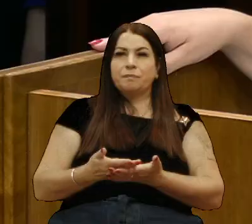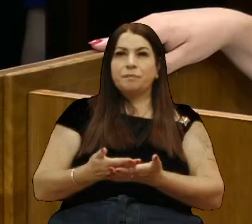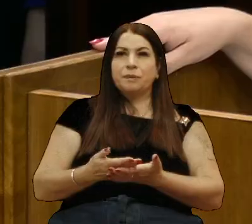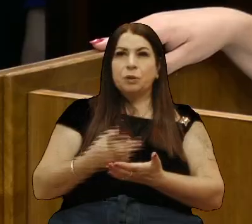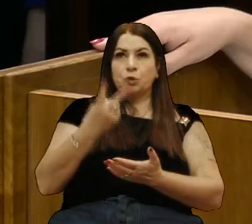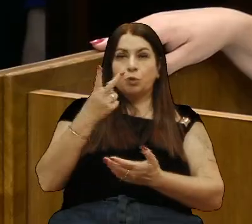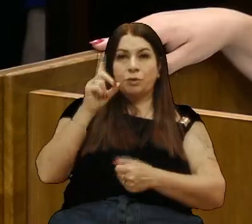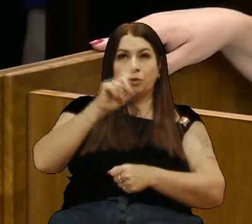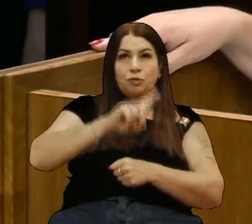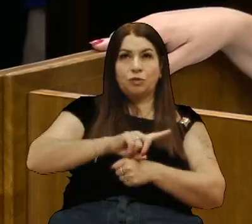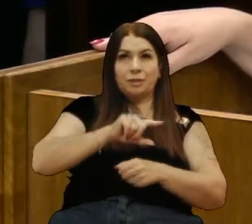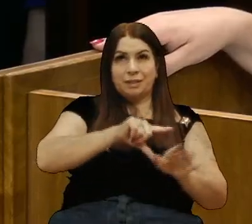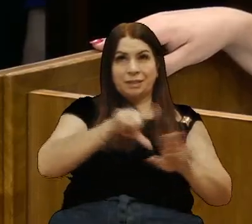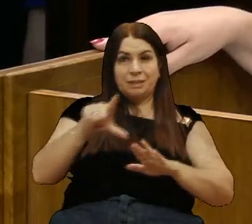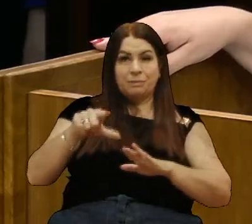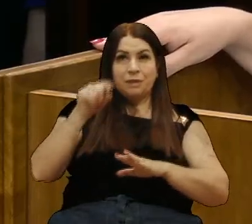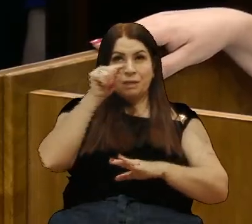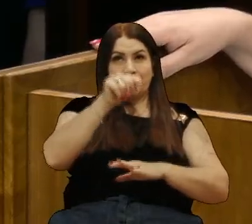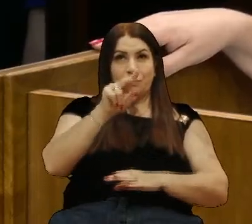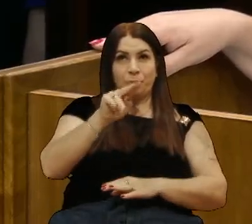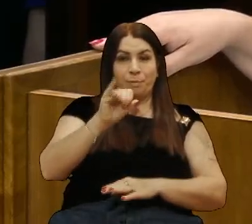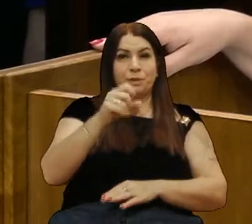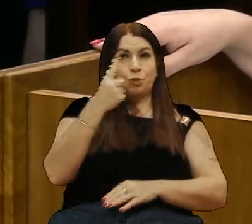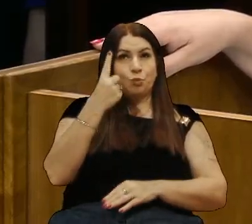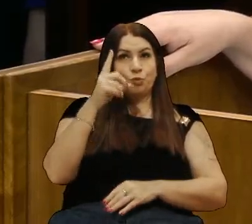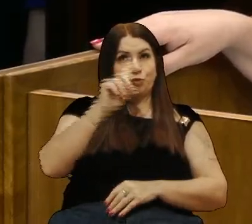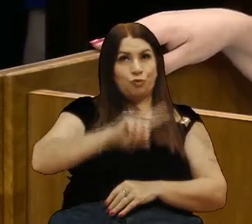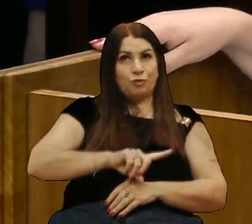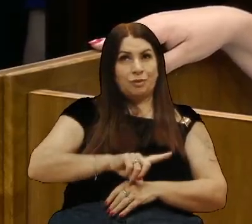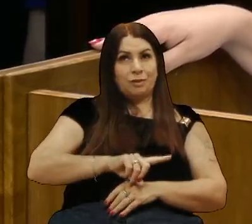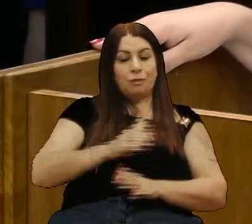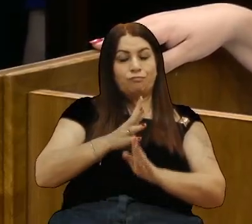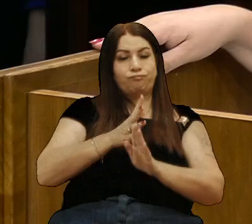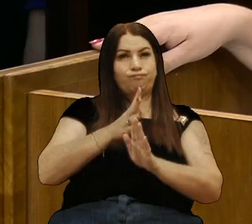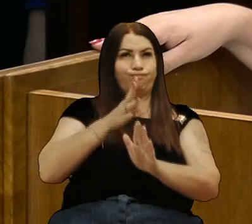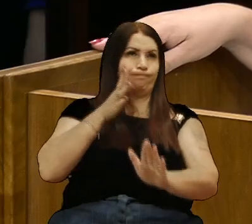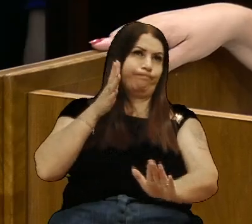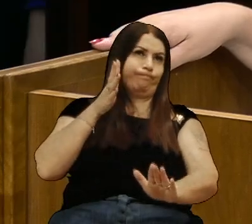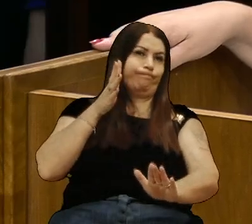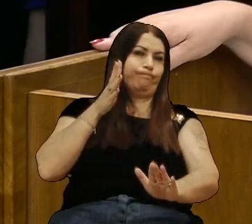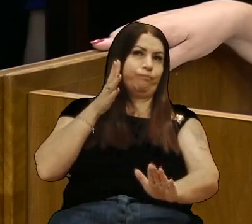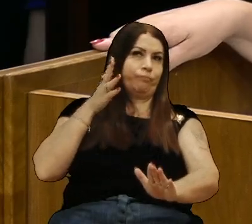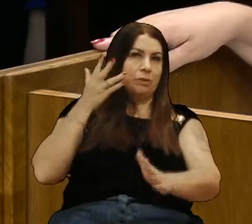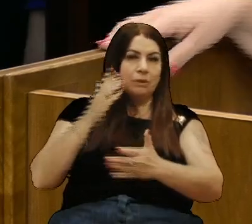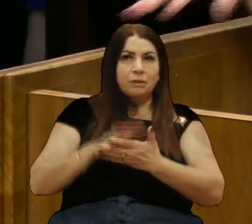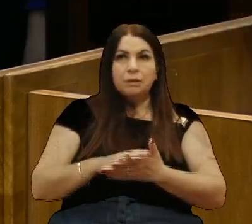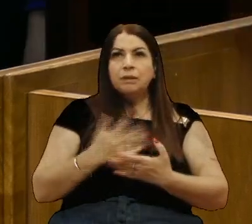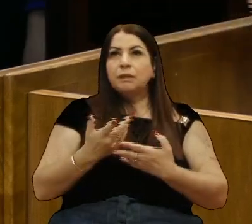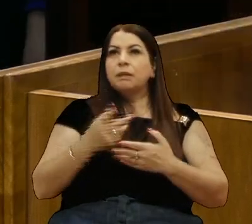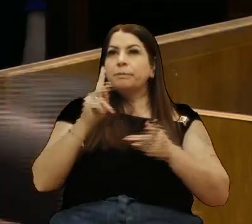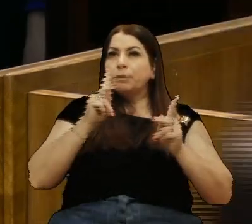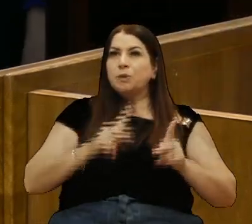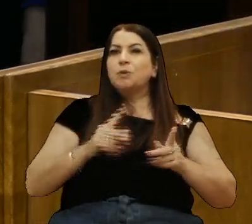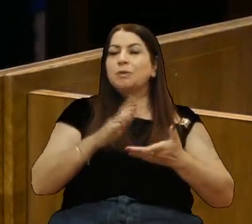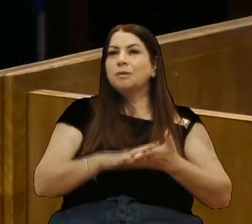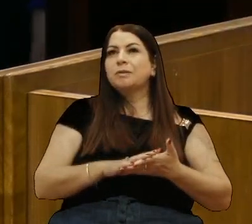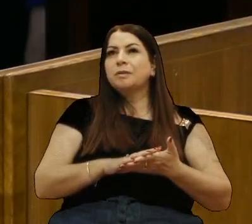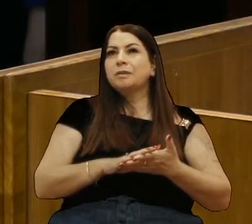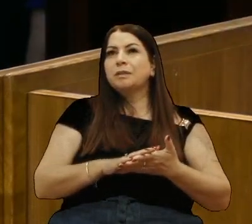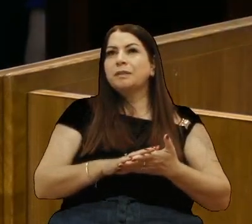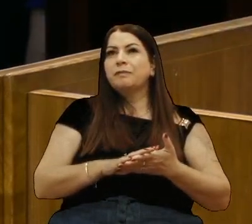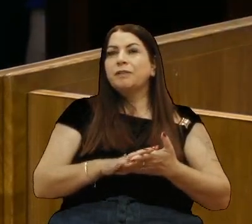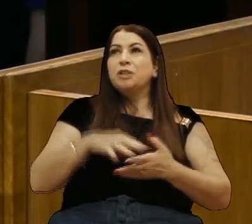2 dias na semana e agora naquela UBS é somente um dia, então aquela fila fica quilométrica, né? As pessoas ficam